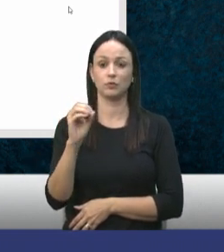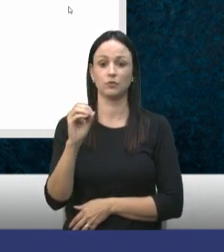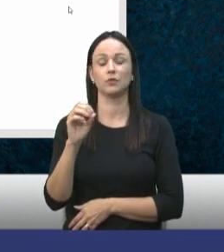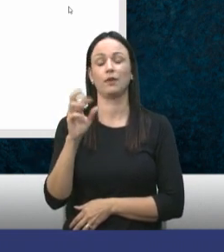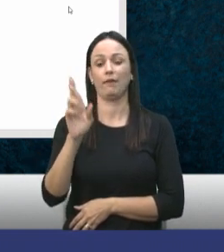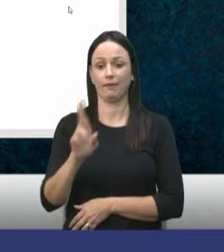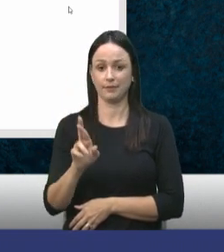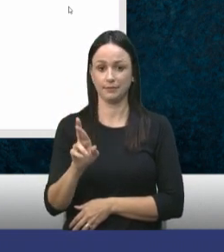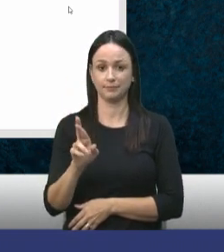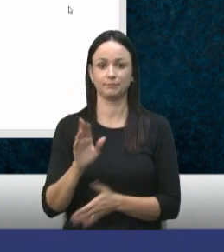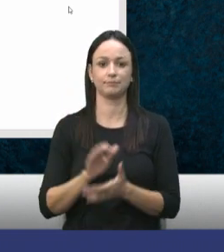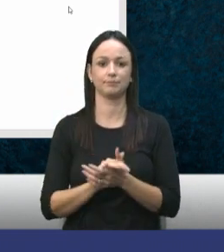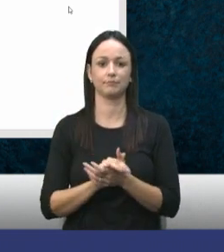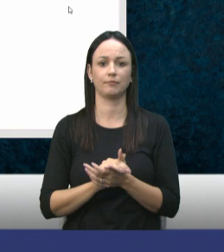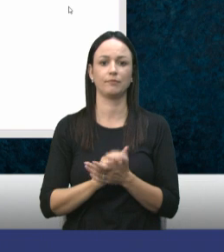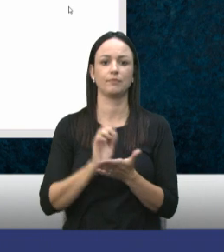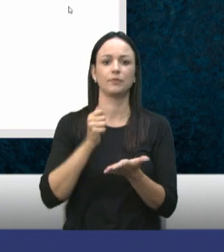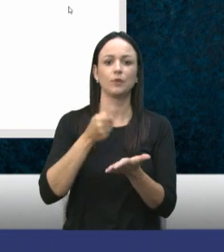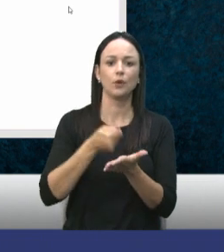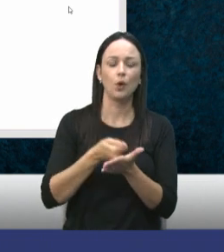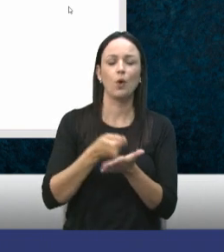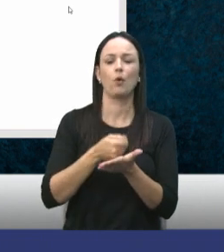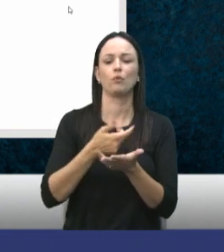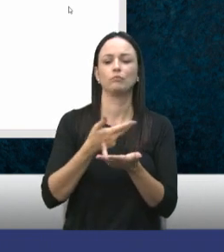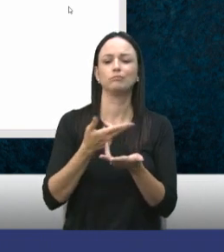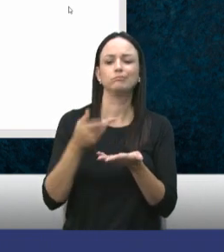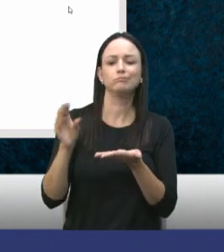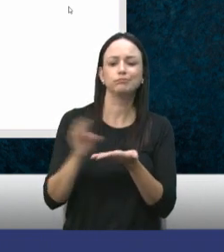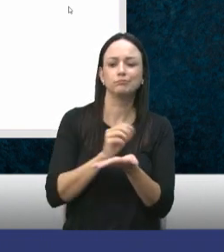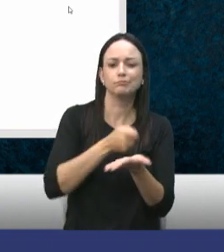R$161.734.222. Receita de contribuições,